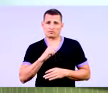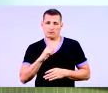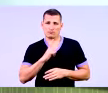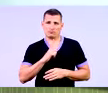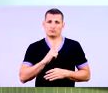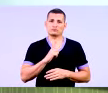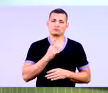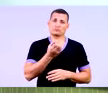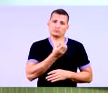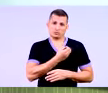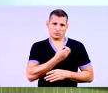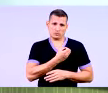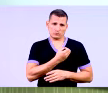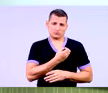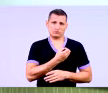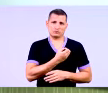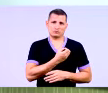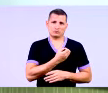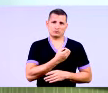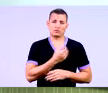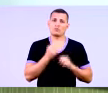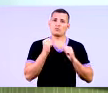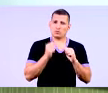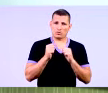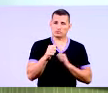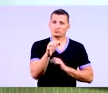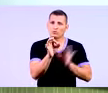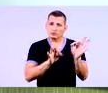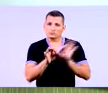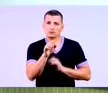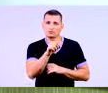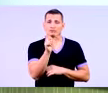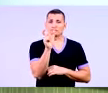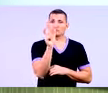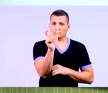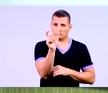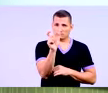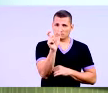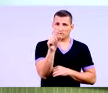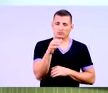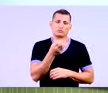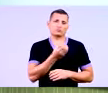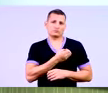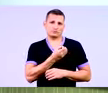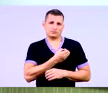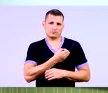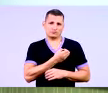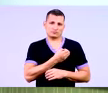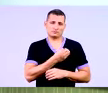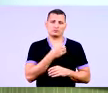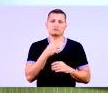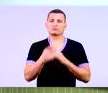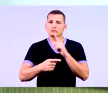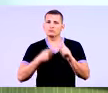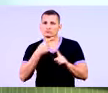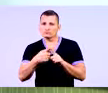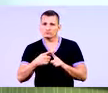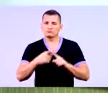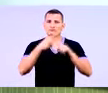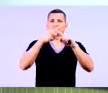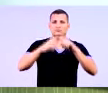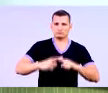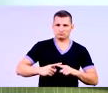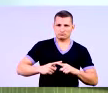número significa que eu posso manipular aquela variável que é o numeral para somar para multiplicar para